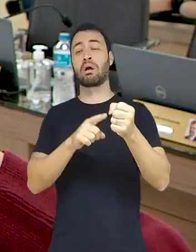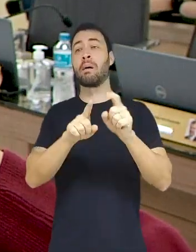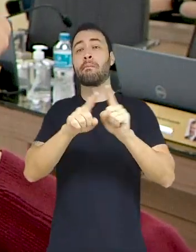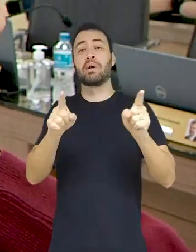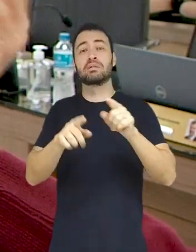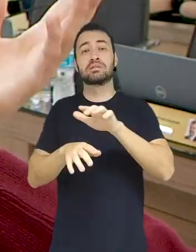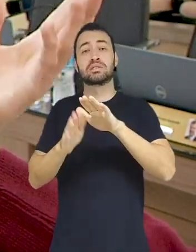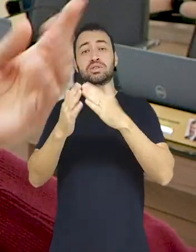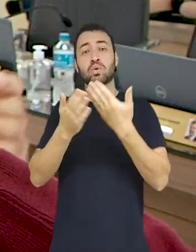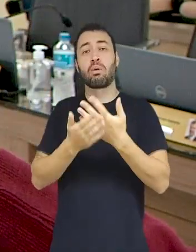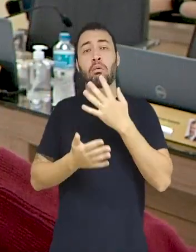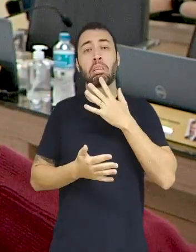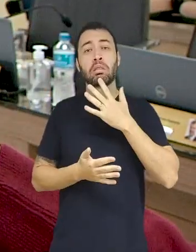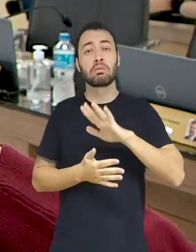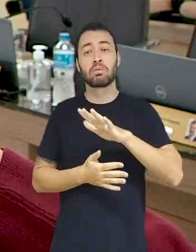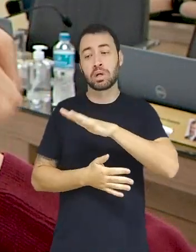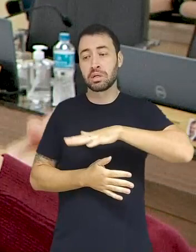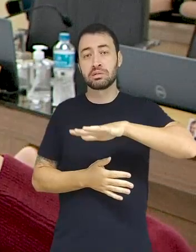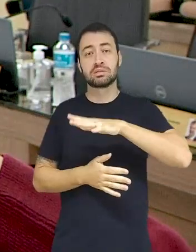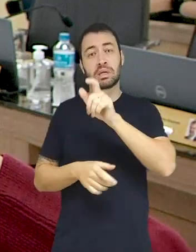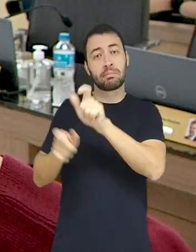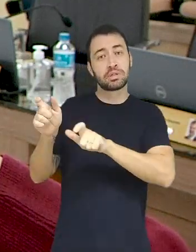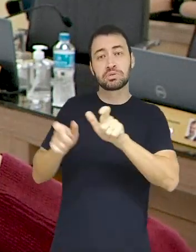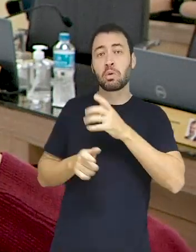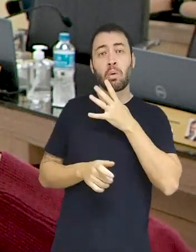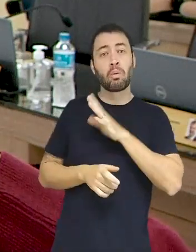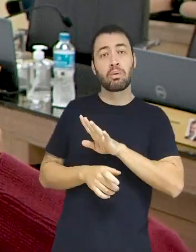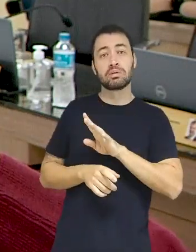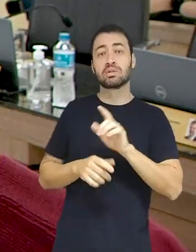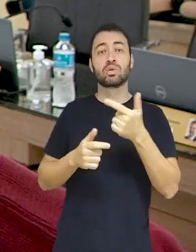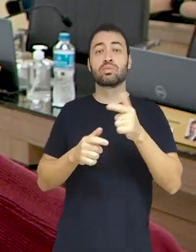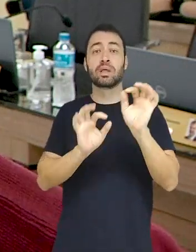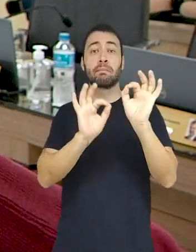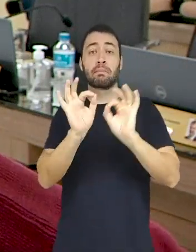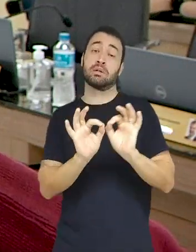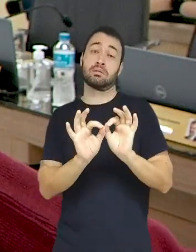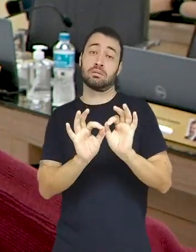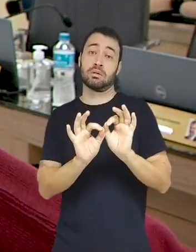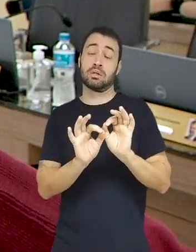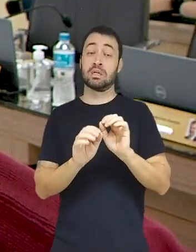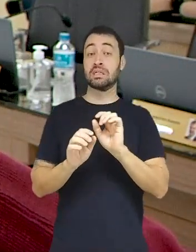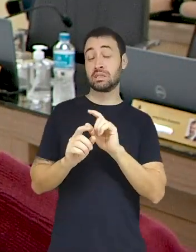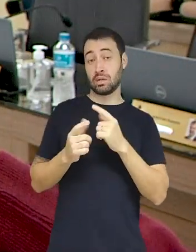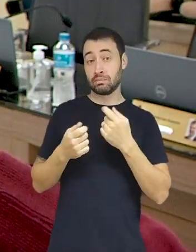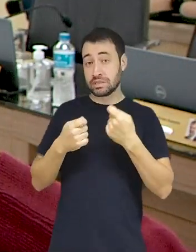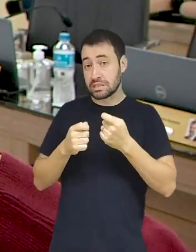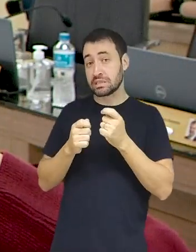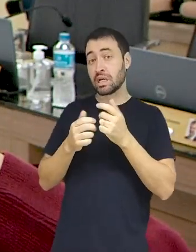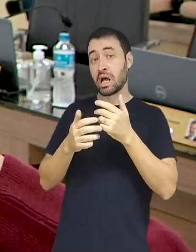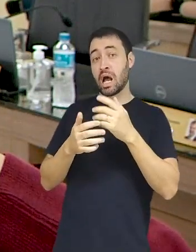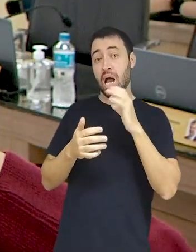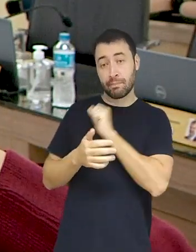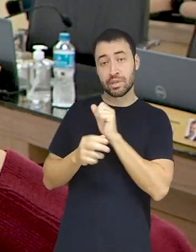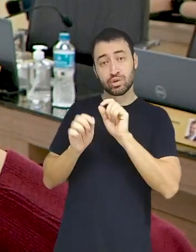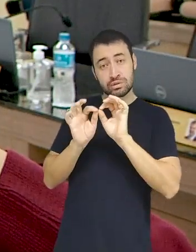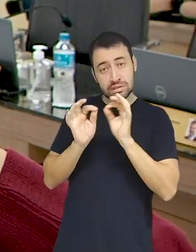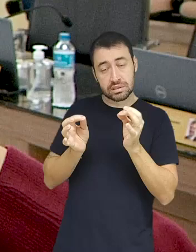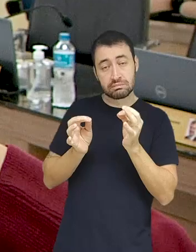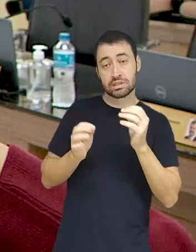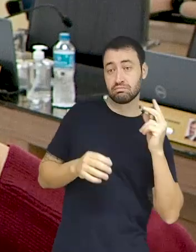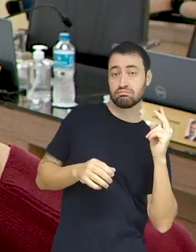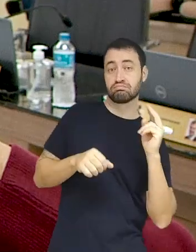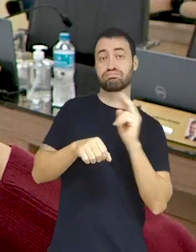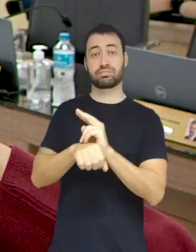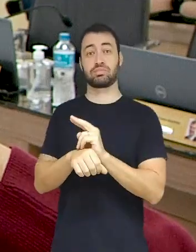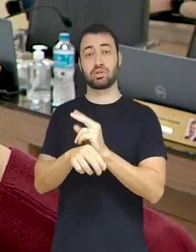de nada adianta eu colocar um segurança que não tá familiarizado com o ambiente não tá familiarizado com as pessoas e não tem um plano de agir uma coisa simples fácil de